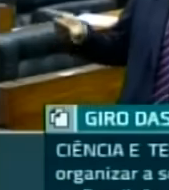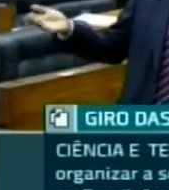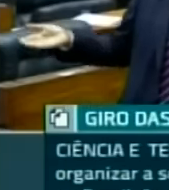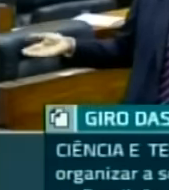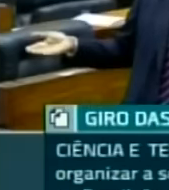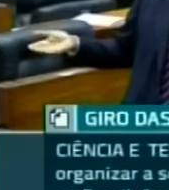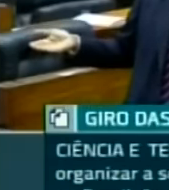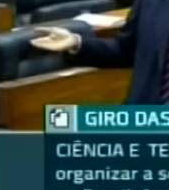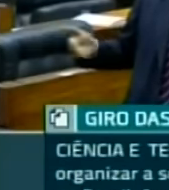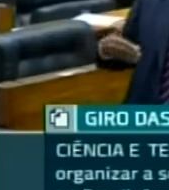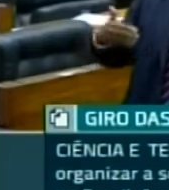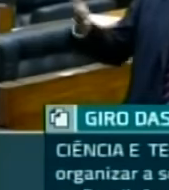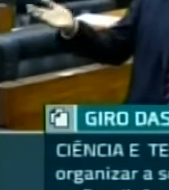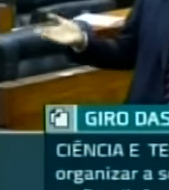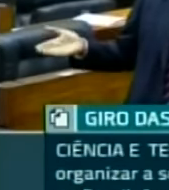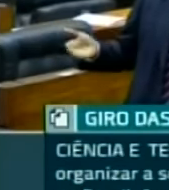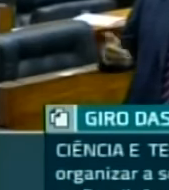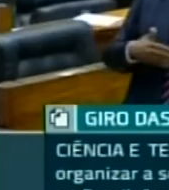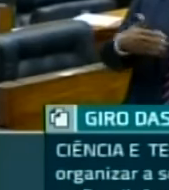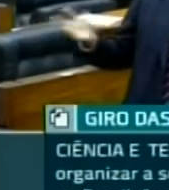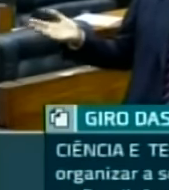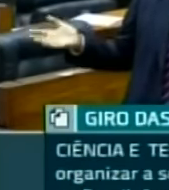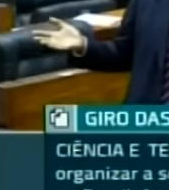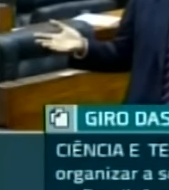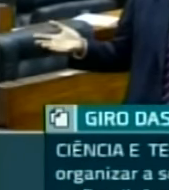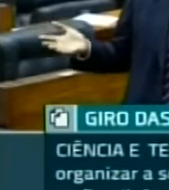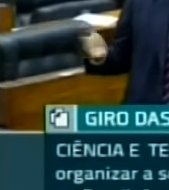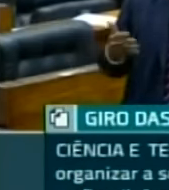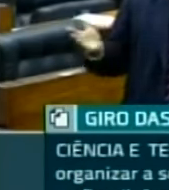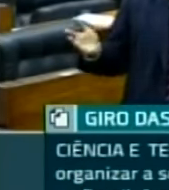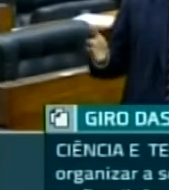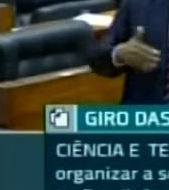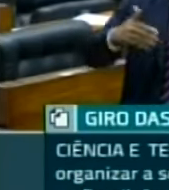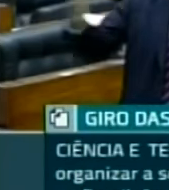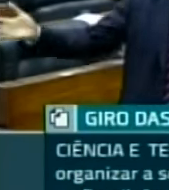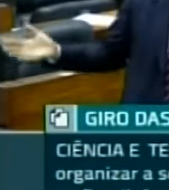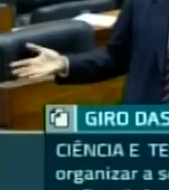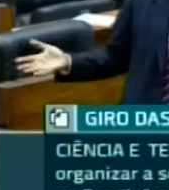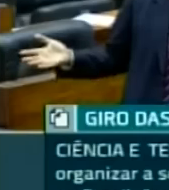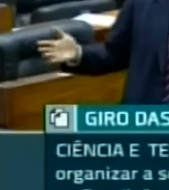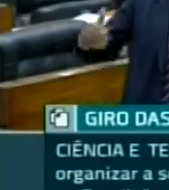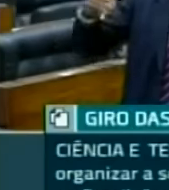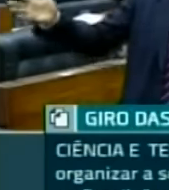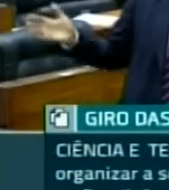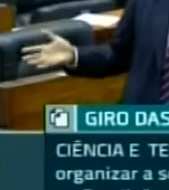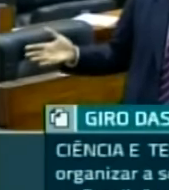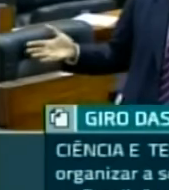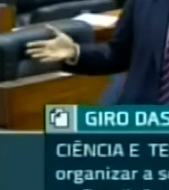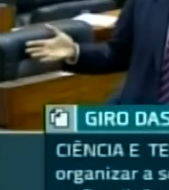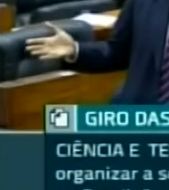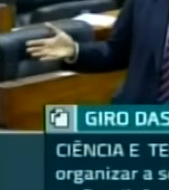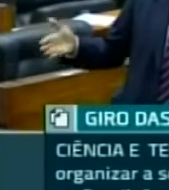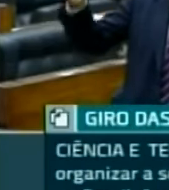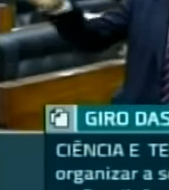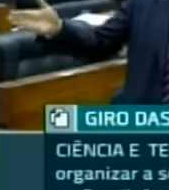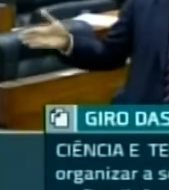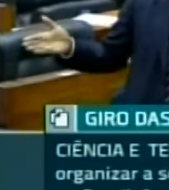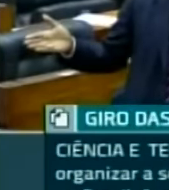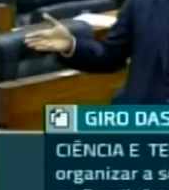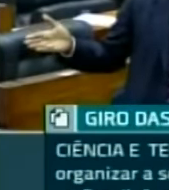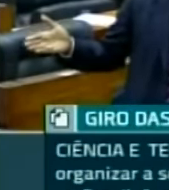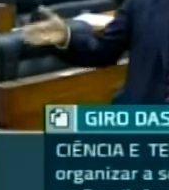eu não lhe interrompi. Vossa Excelência falou, eu não lhe interrompi. Vossa Excelência é antidemocrata, é um antidemocrático,